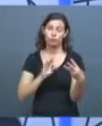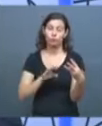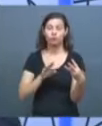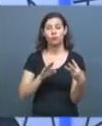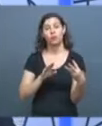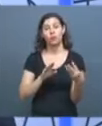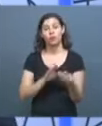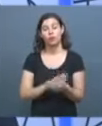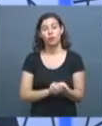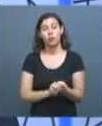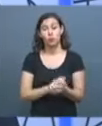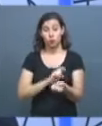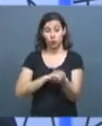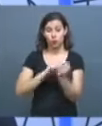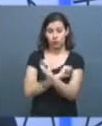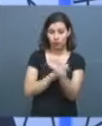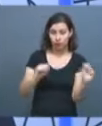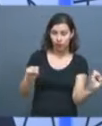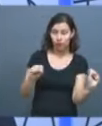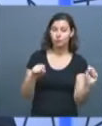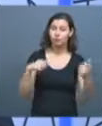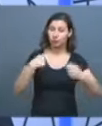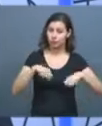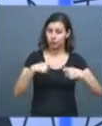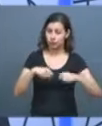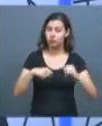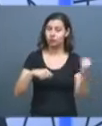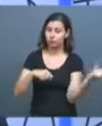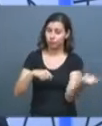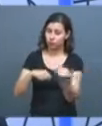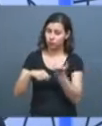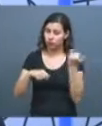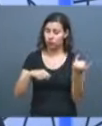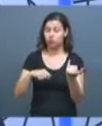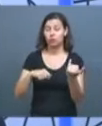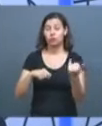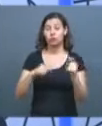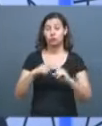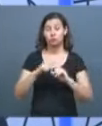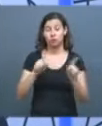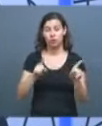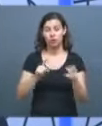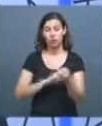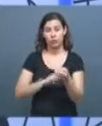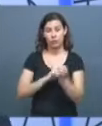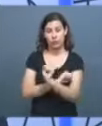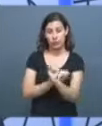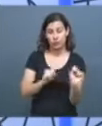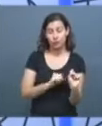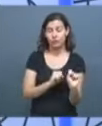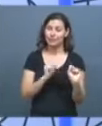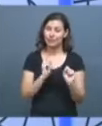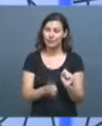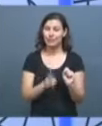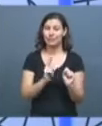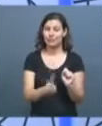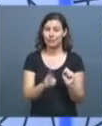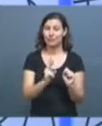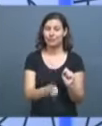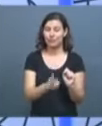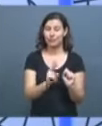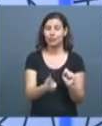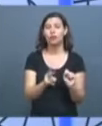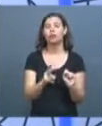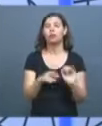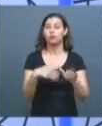promissora, necessária, mas quando o estresse é crônico, quando se exaure os mecanismos de defesa do estresse, aí apresenta-se